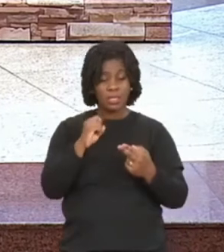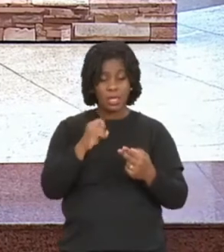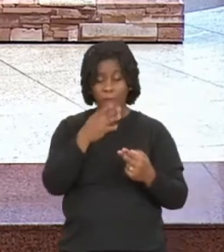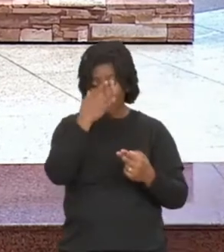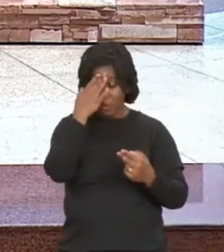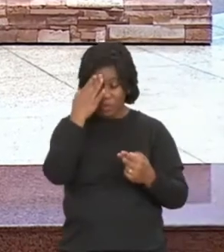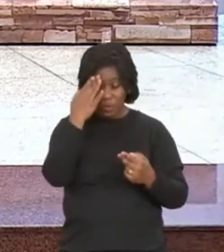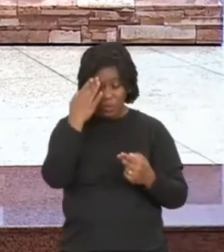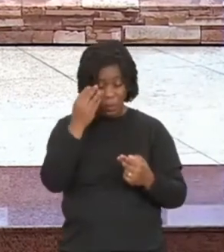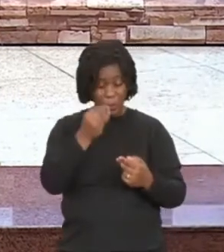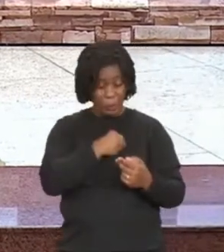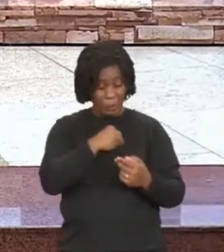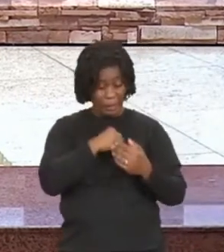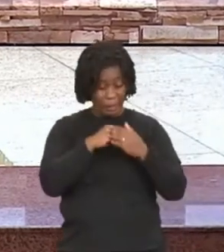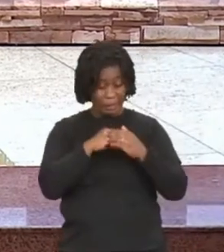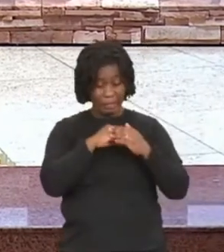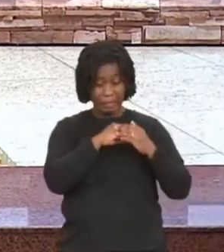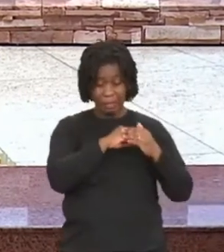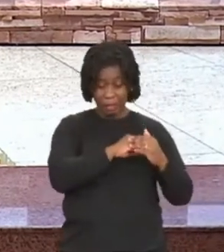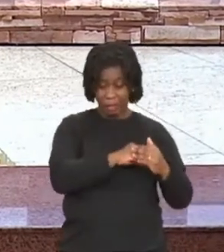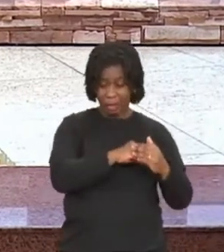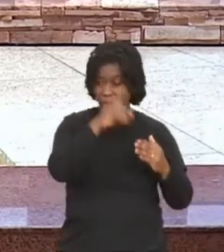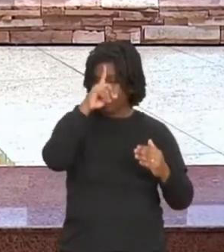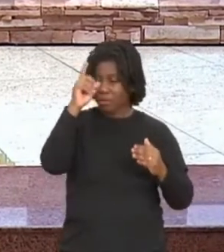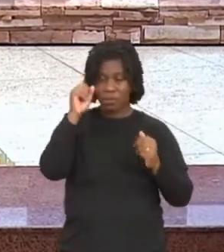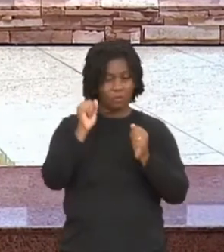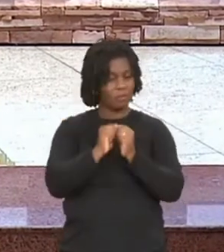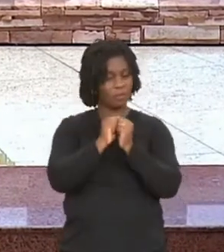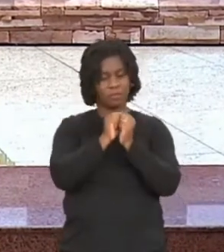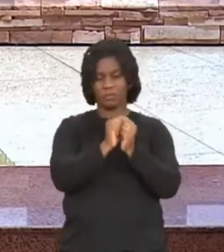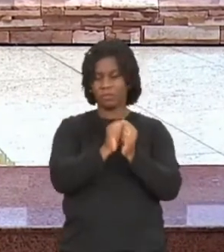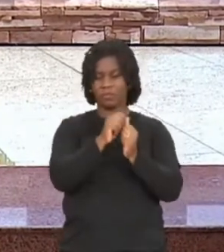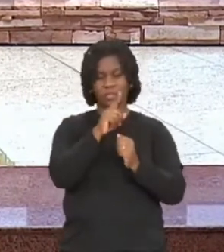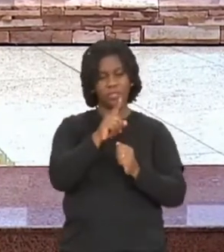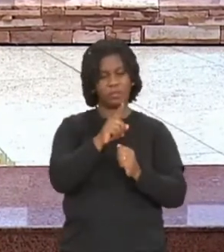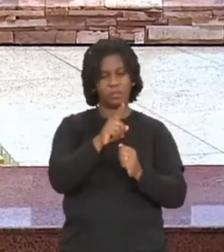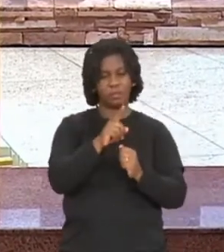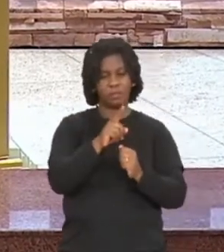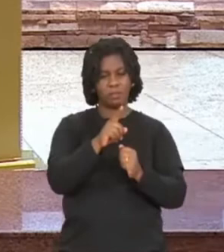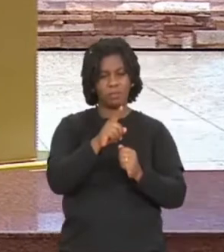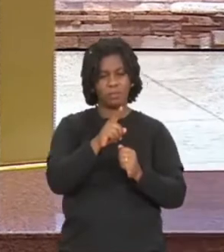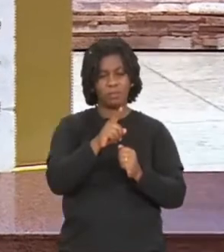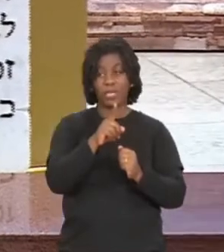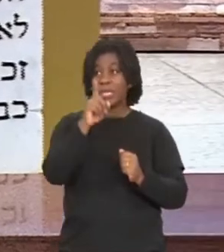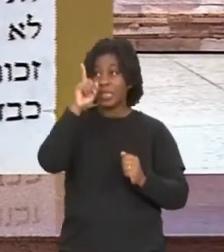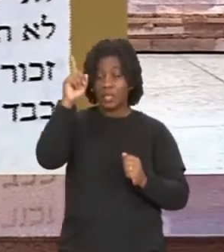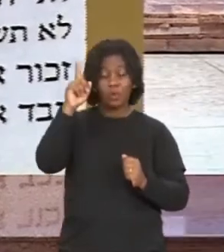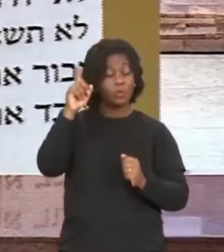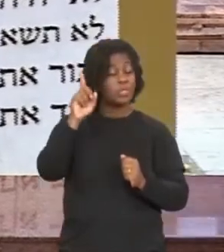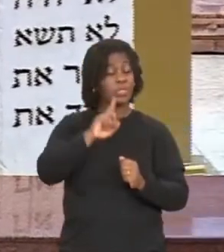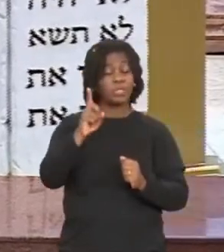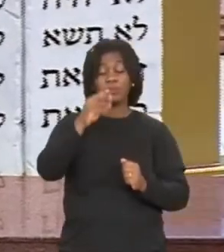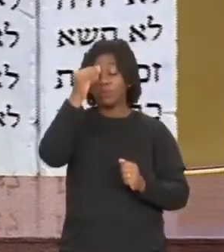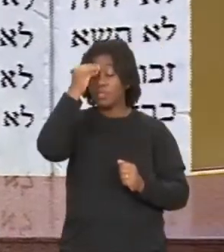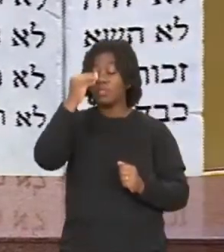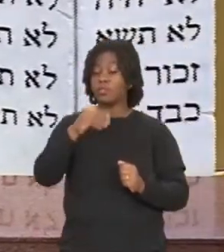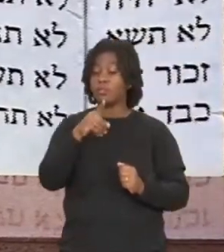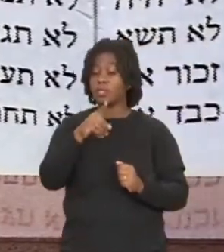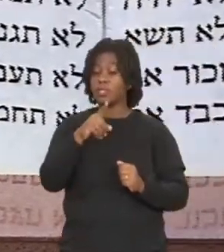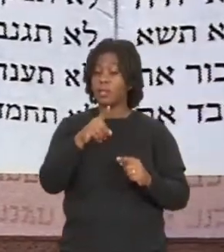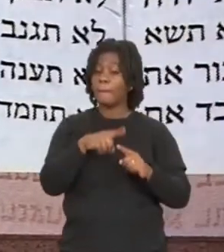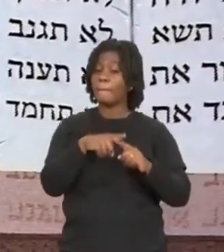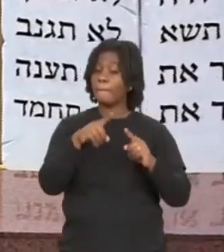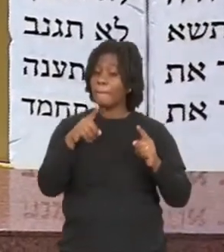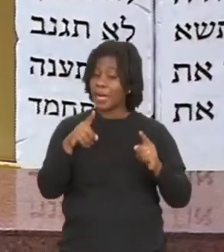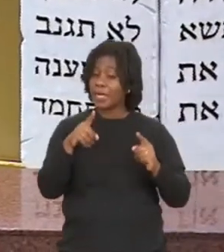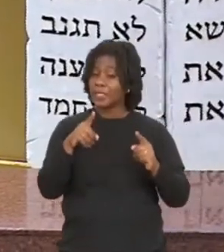Ele pode não desistir de você, mas ele não vai ficar com você. Você vai ficar só. Mas se o grão de